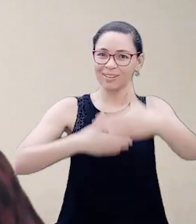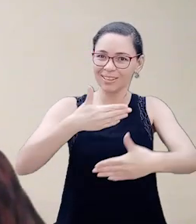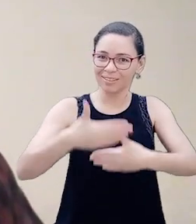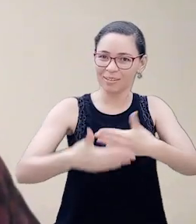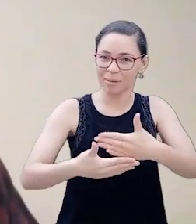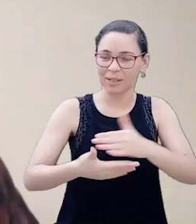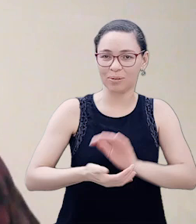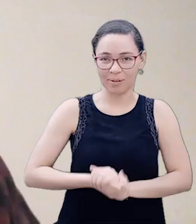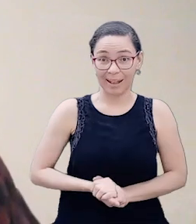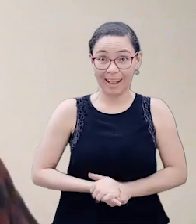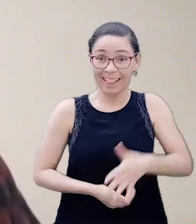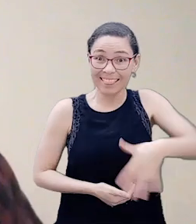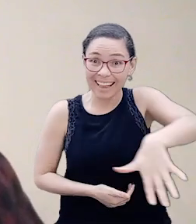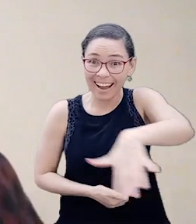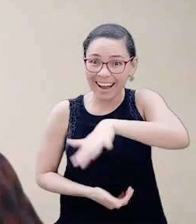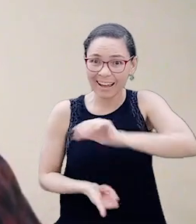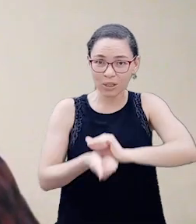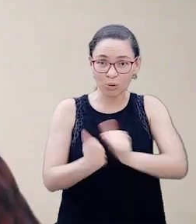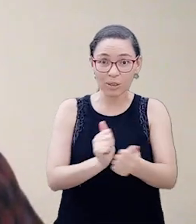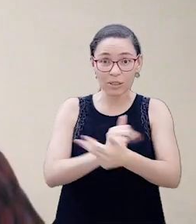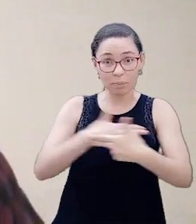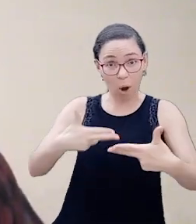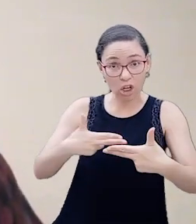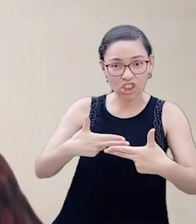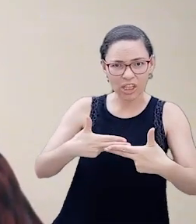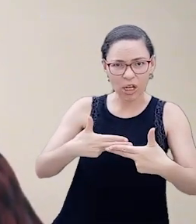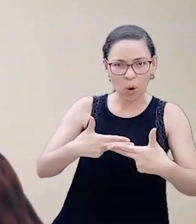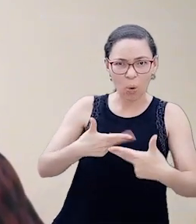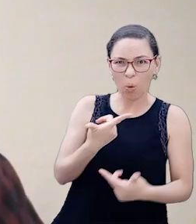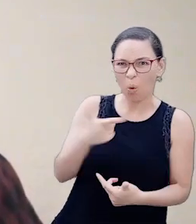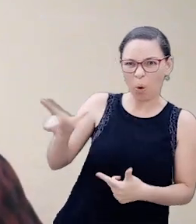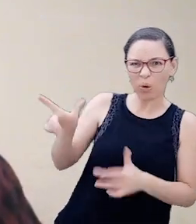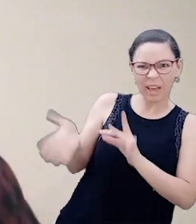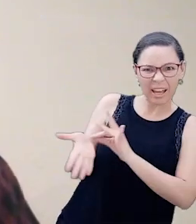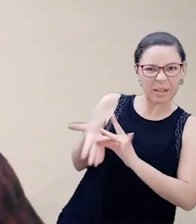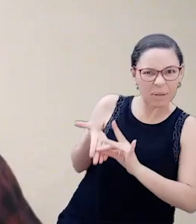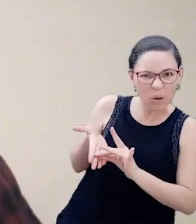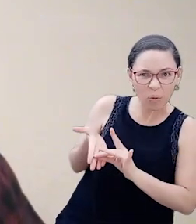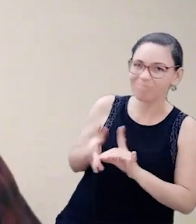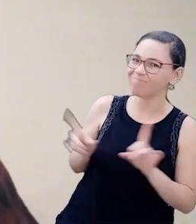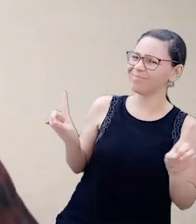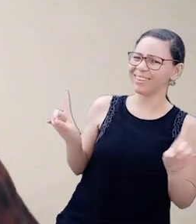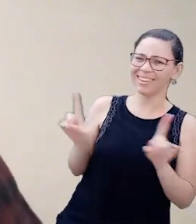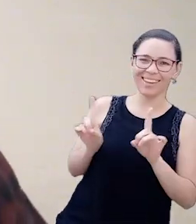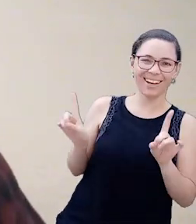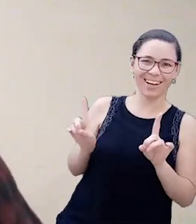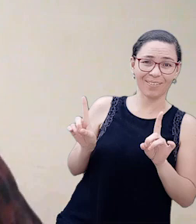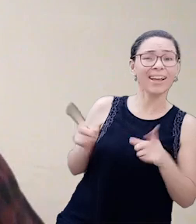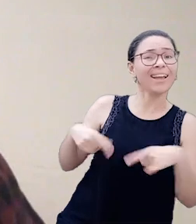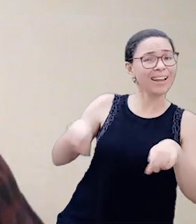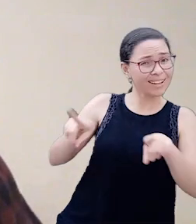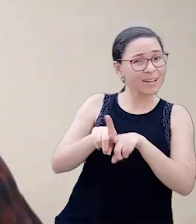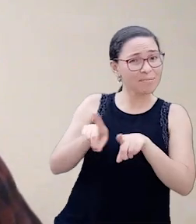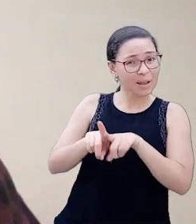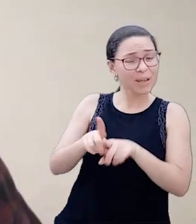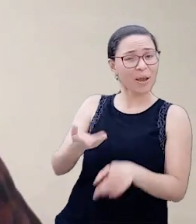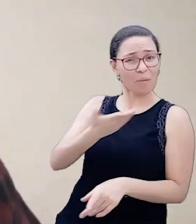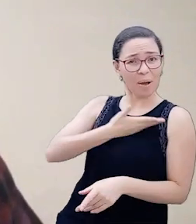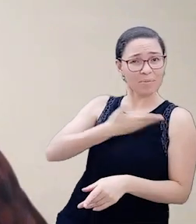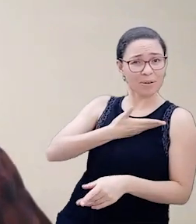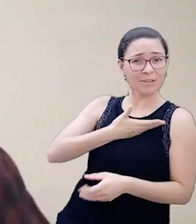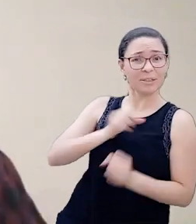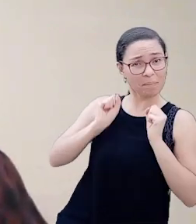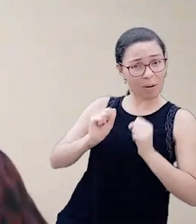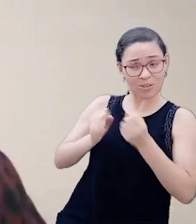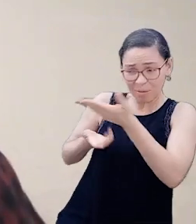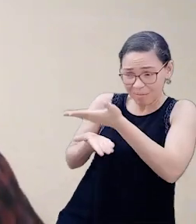o outro não necessariamente é um inimigo. As vitórias, o ouro, podem ser divididas, assim como também podemos